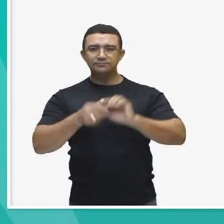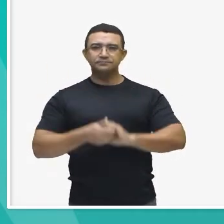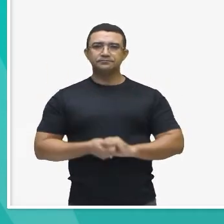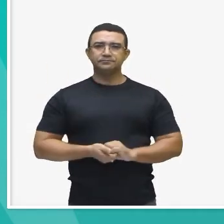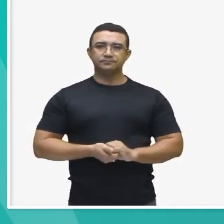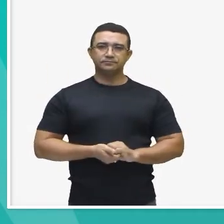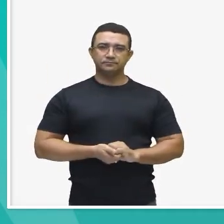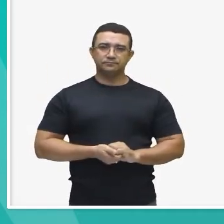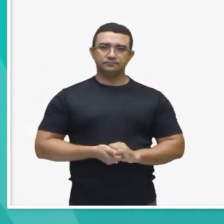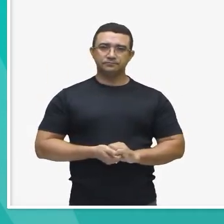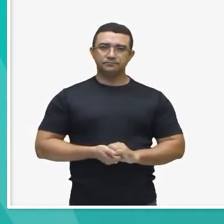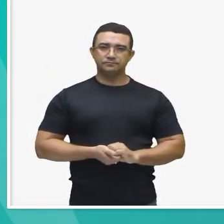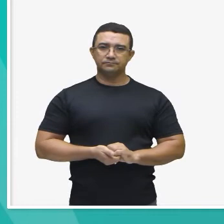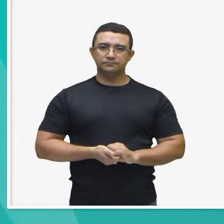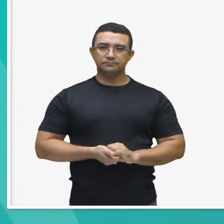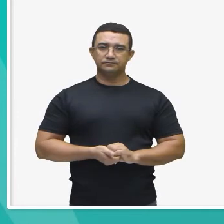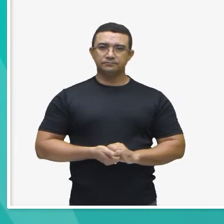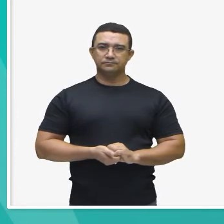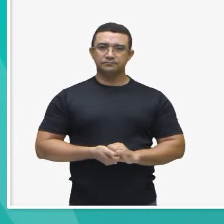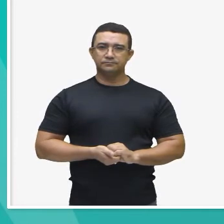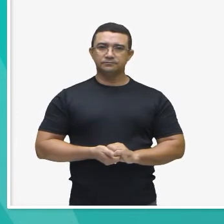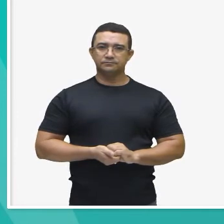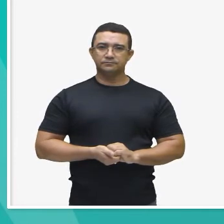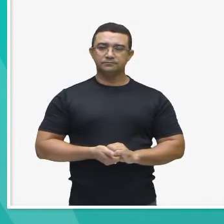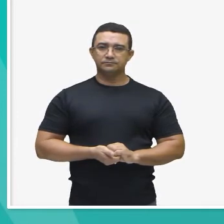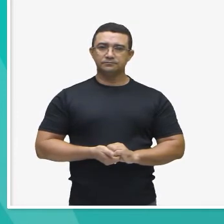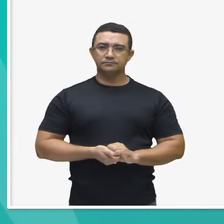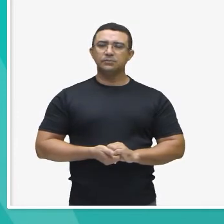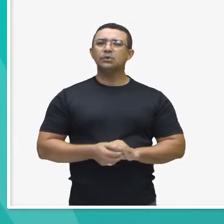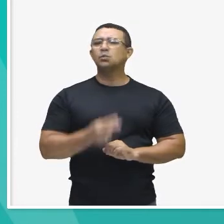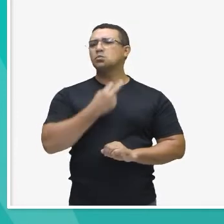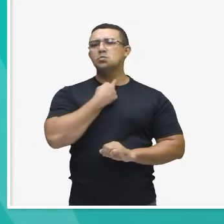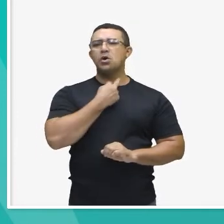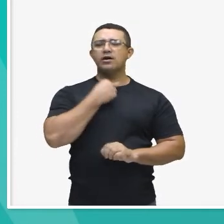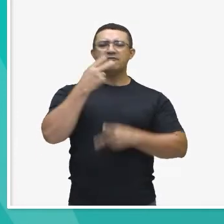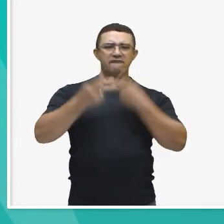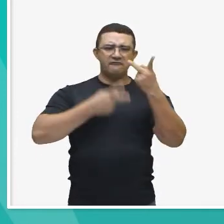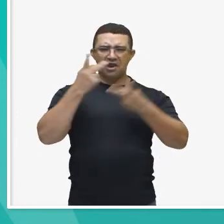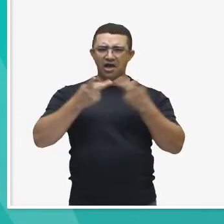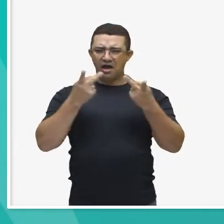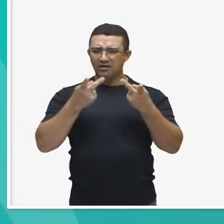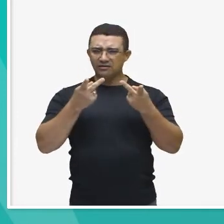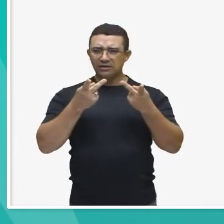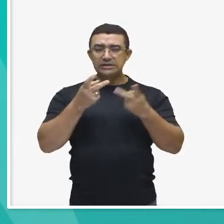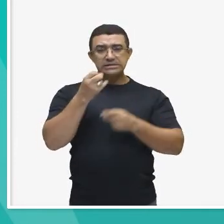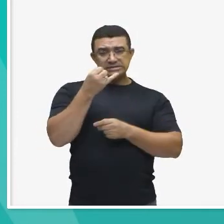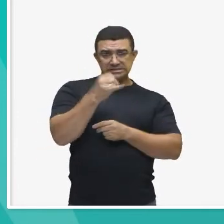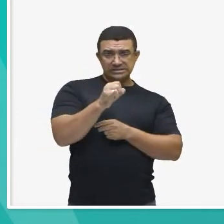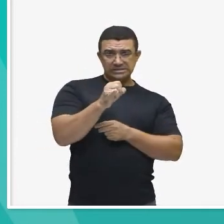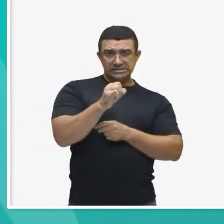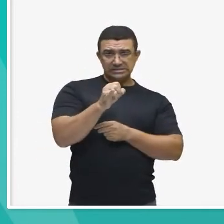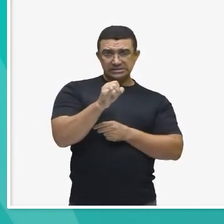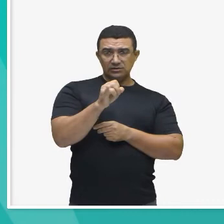caso, né? Eu não posso dizer aqui, ó, se amem,